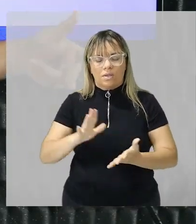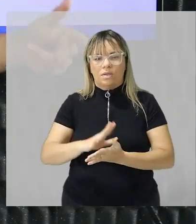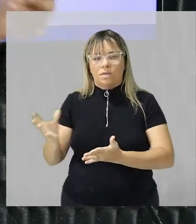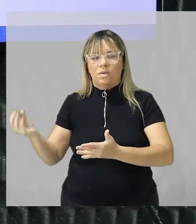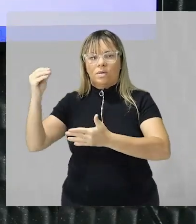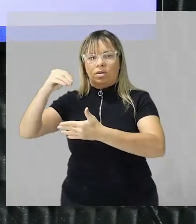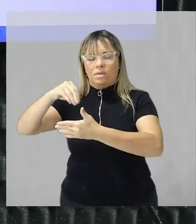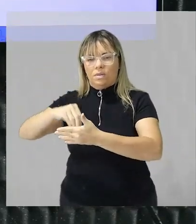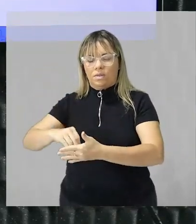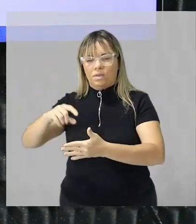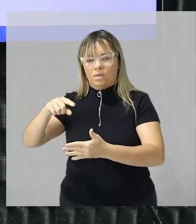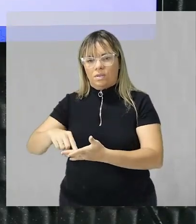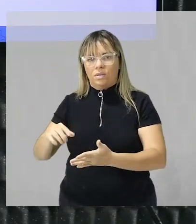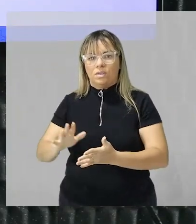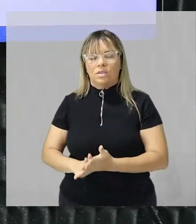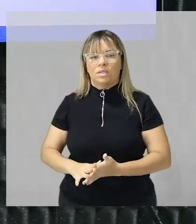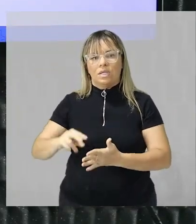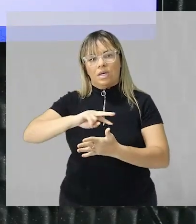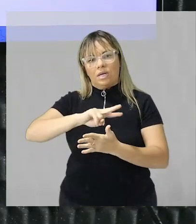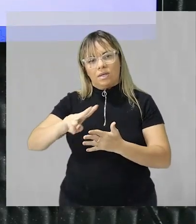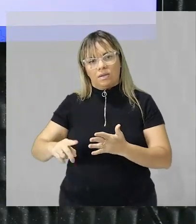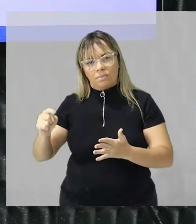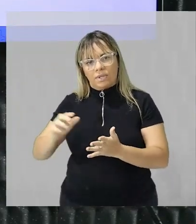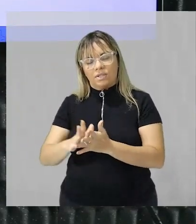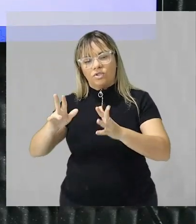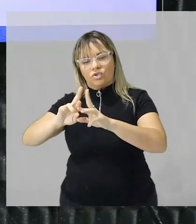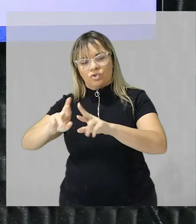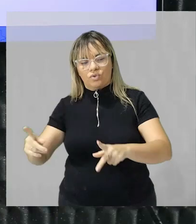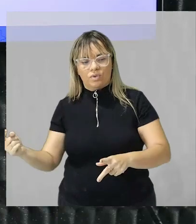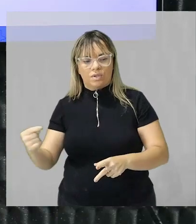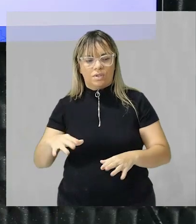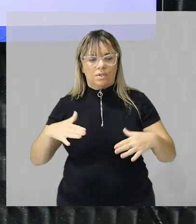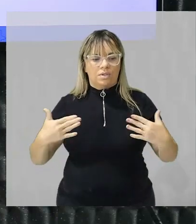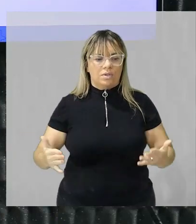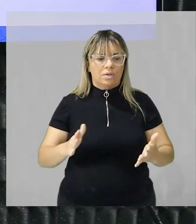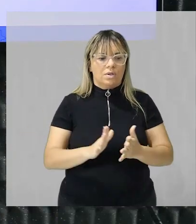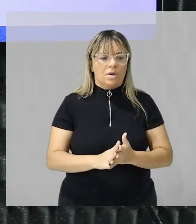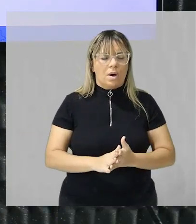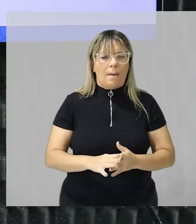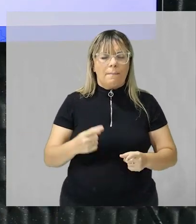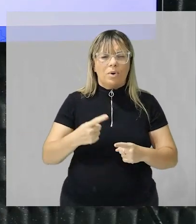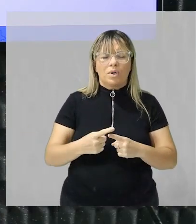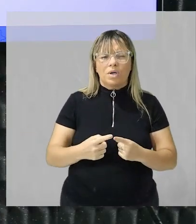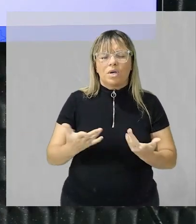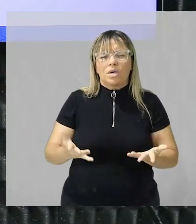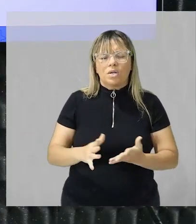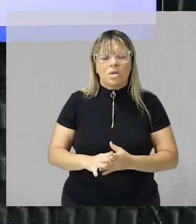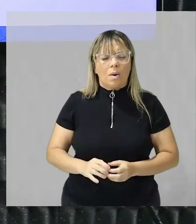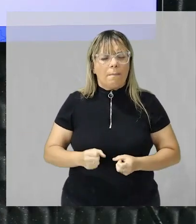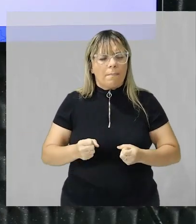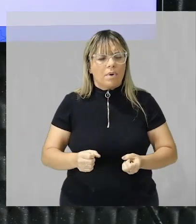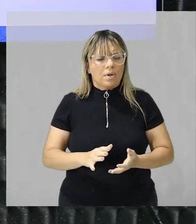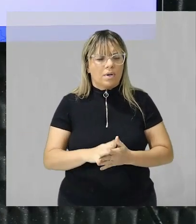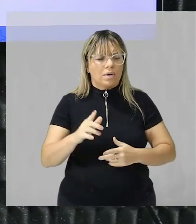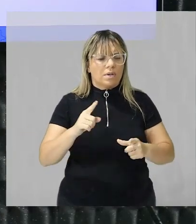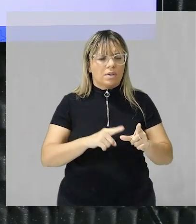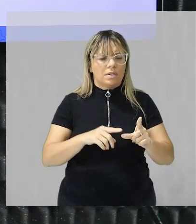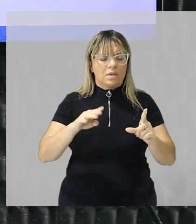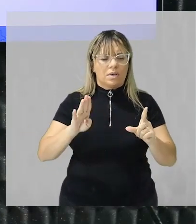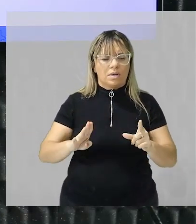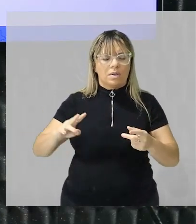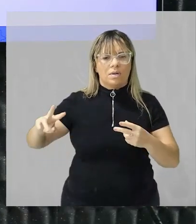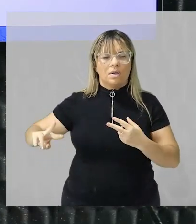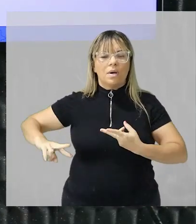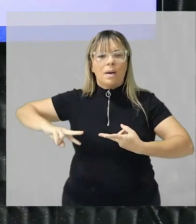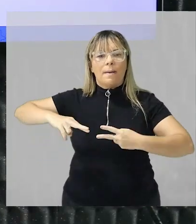num organismo de espécie diferente, tá? Por que não pode ser híbrido? Híbrido é o indivíduo resultante do